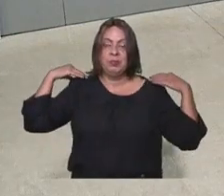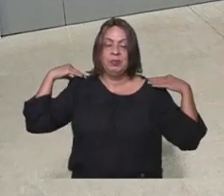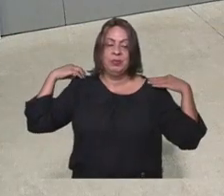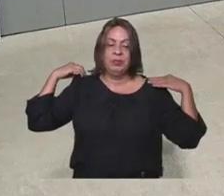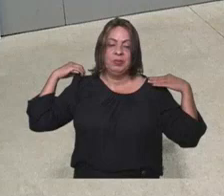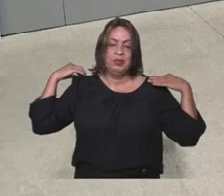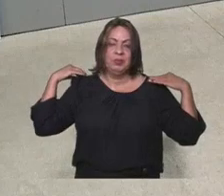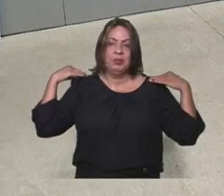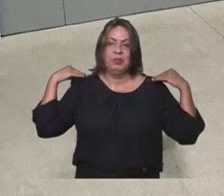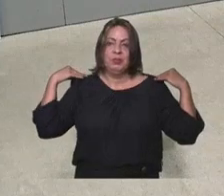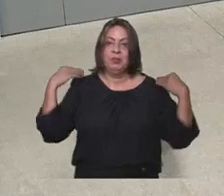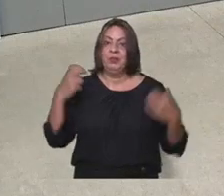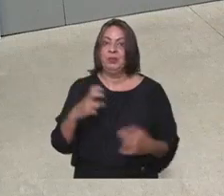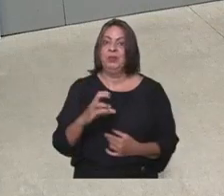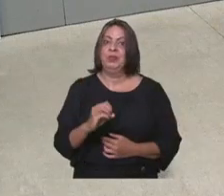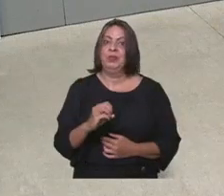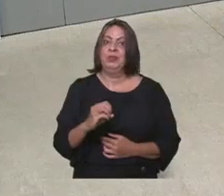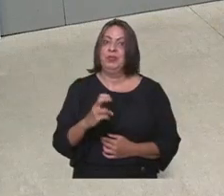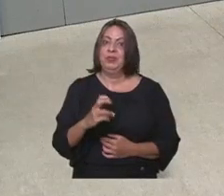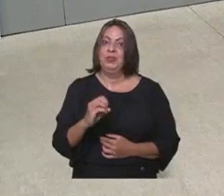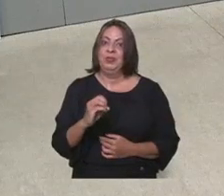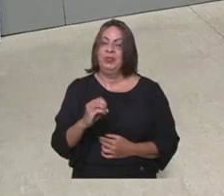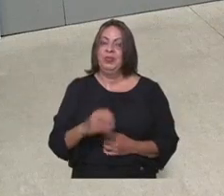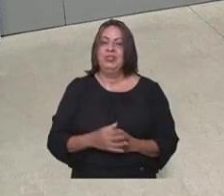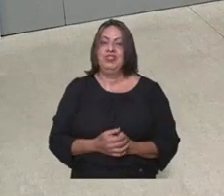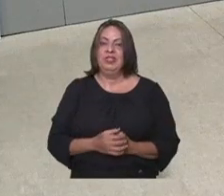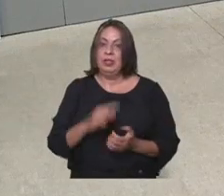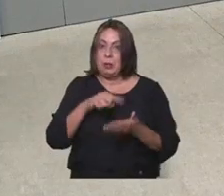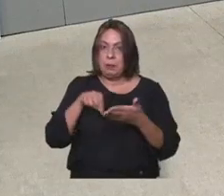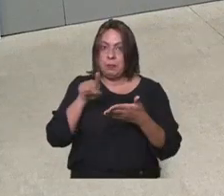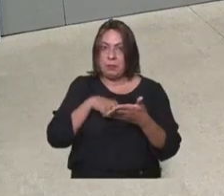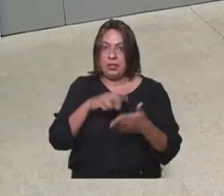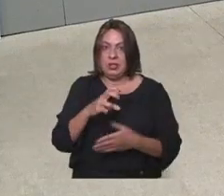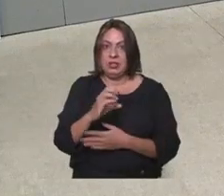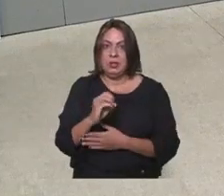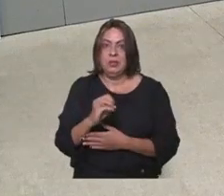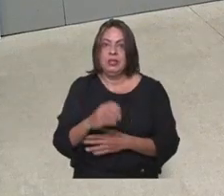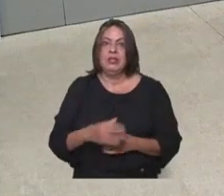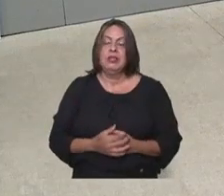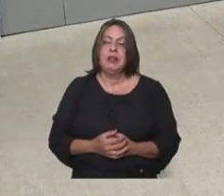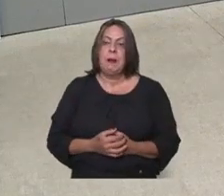Sobe bola número 50, 50, marque aí, 50.